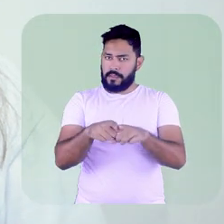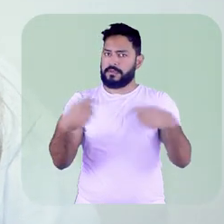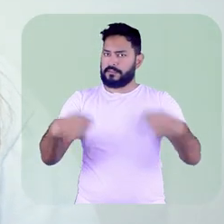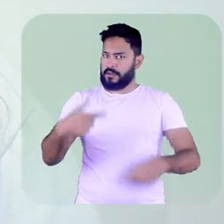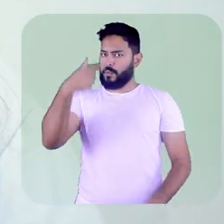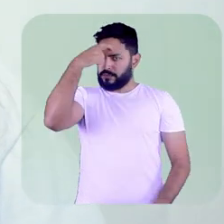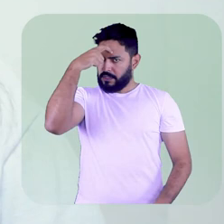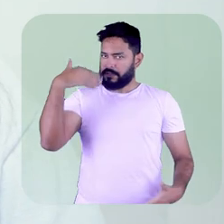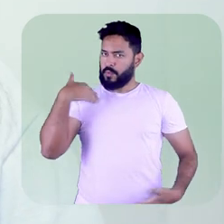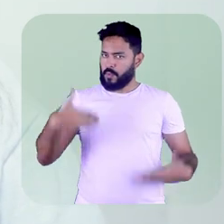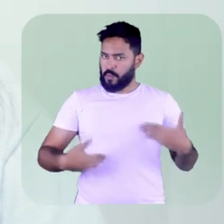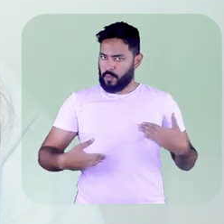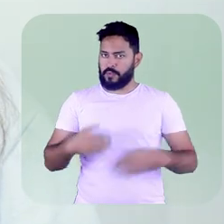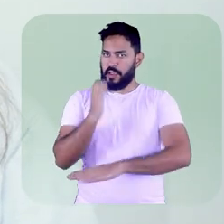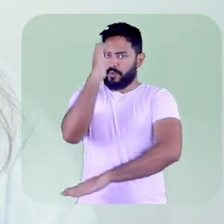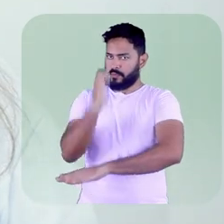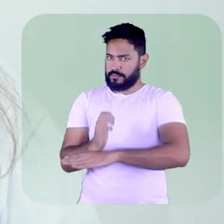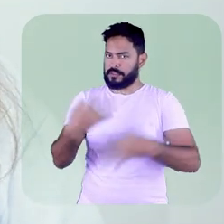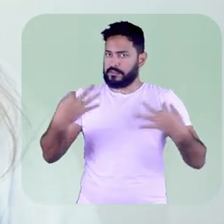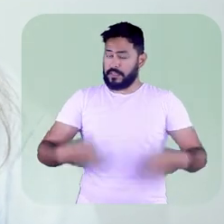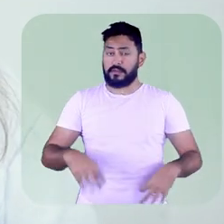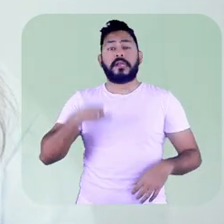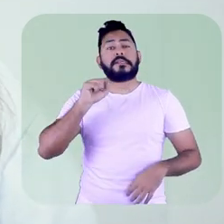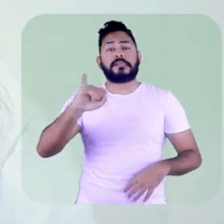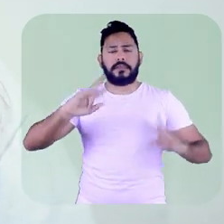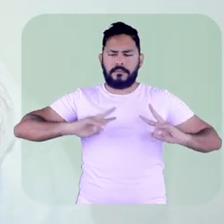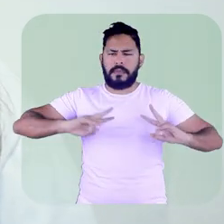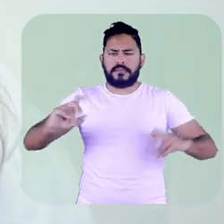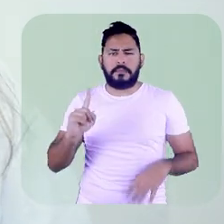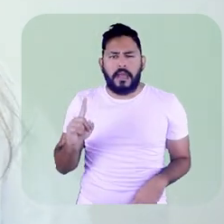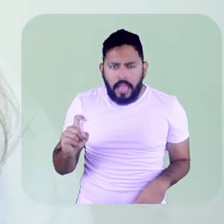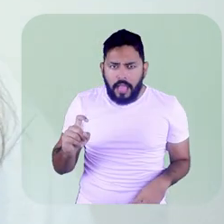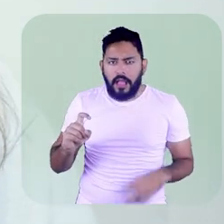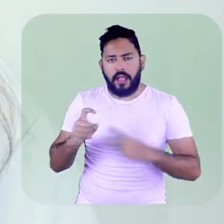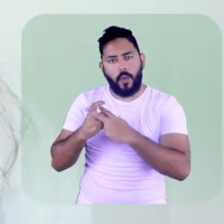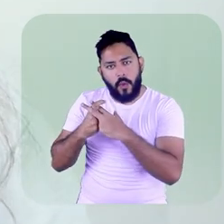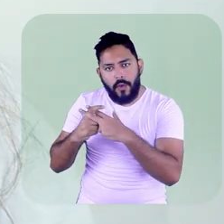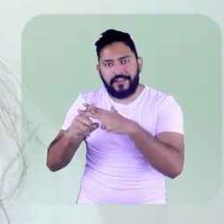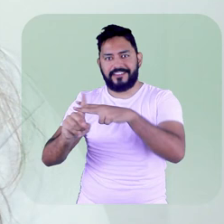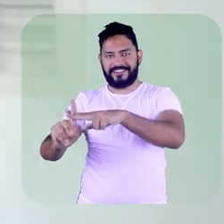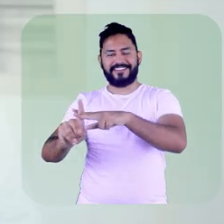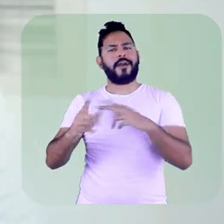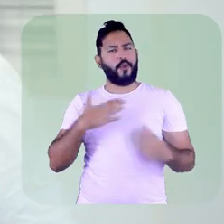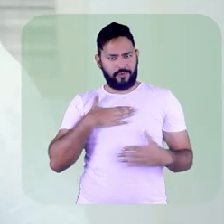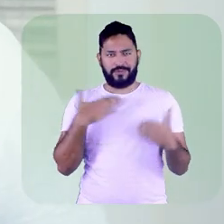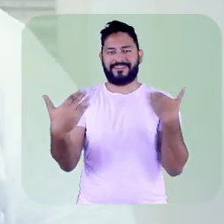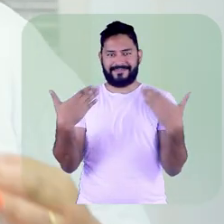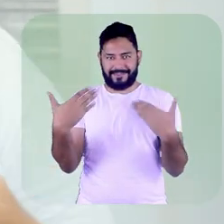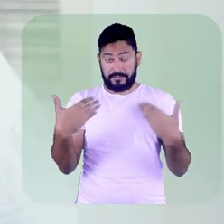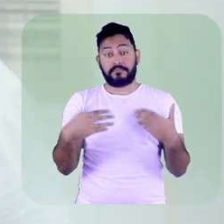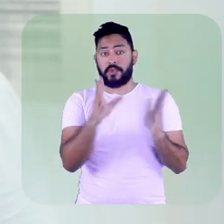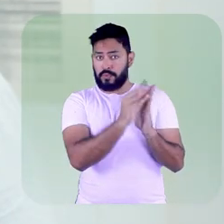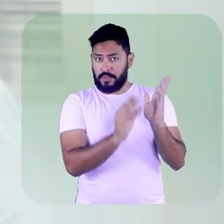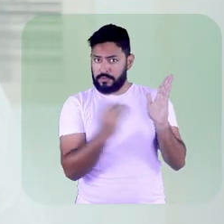Tenha consciência corporal de como está sentado. Toda vez que perceber que sua postura está diferente do que foi mostrado, tente corrigi-la. Gostou da conversa?